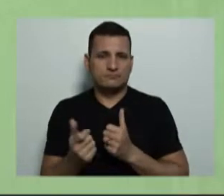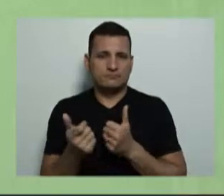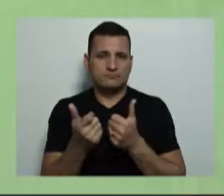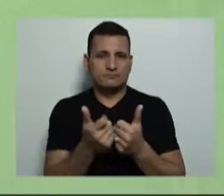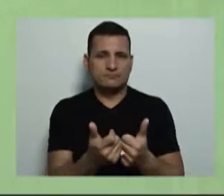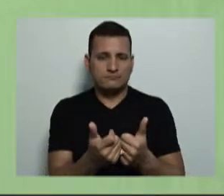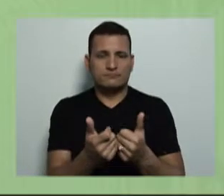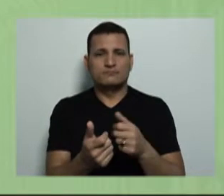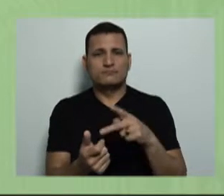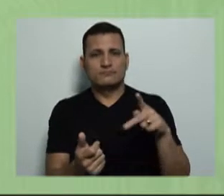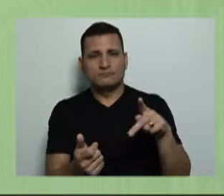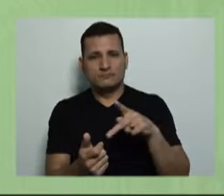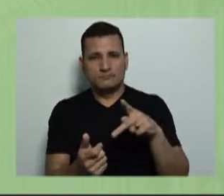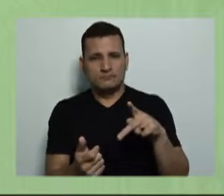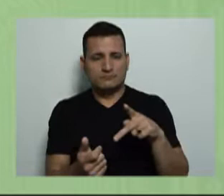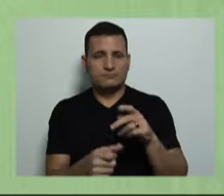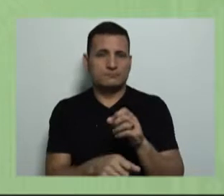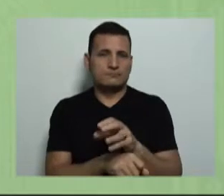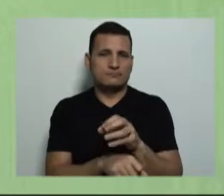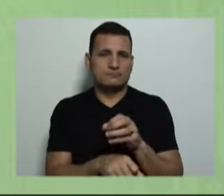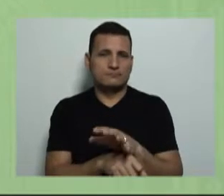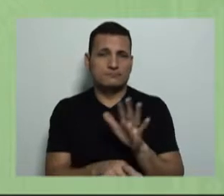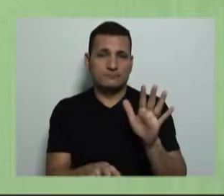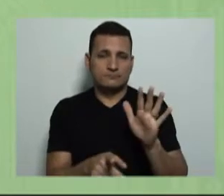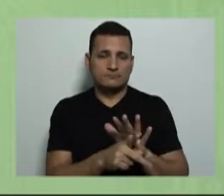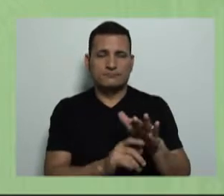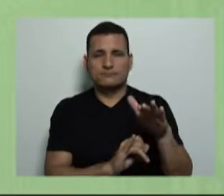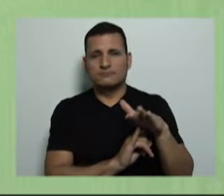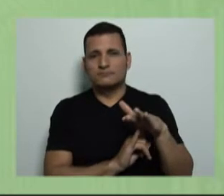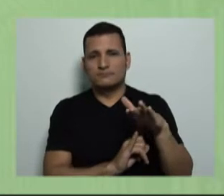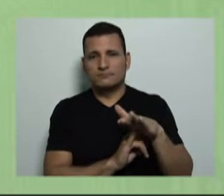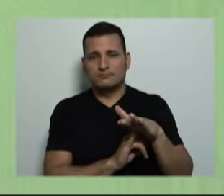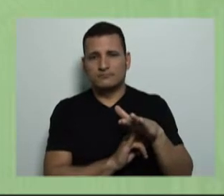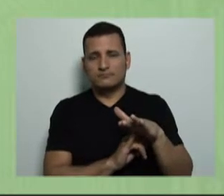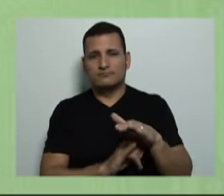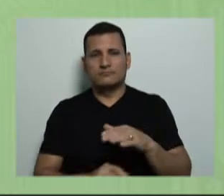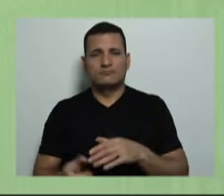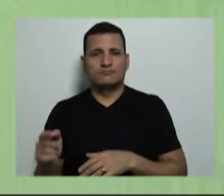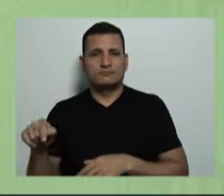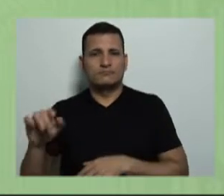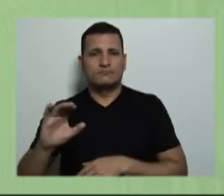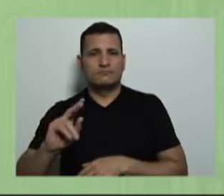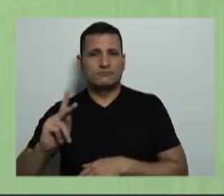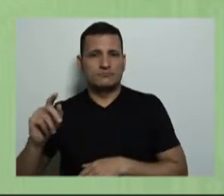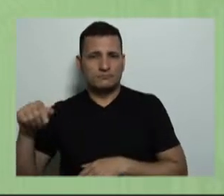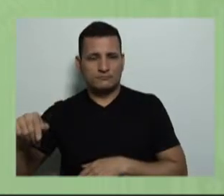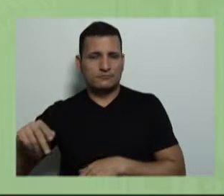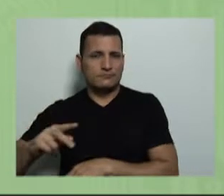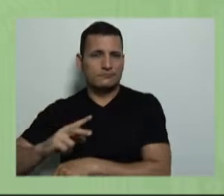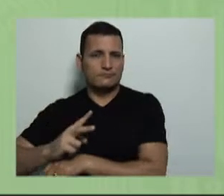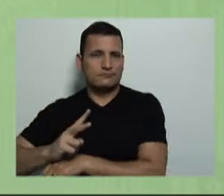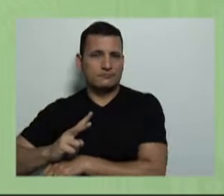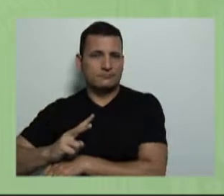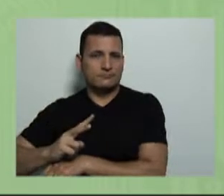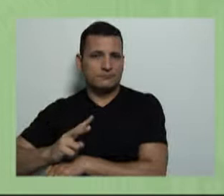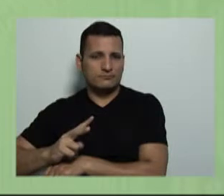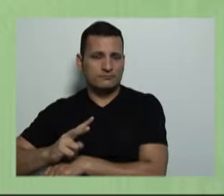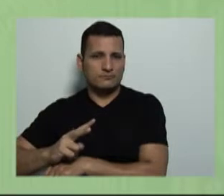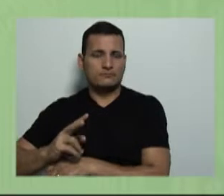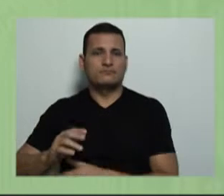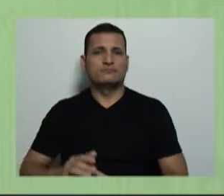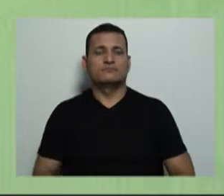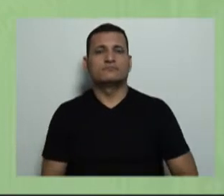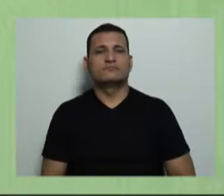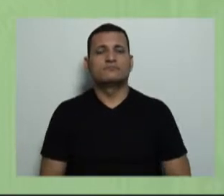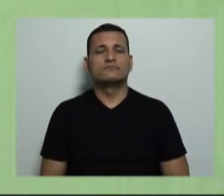professor orientador da instituição de ensino e por um supervisor da parte concedente. Então